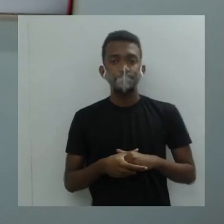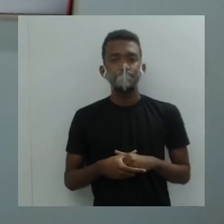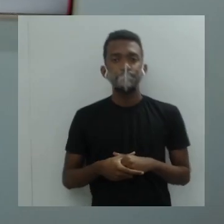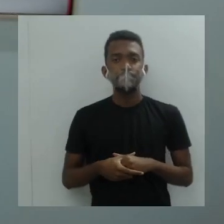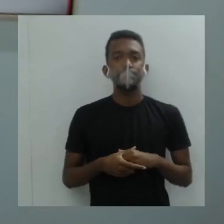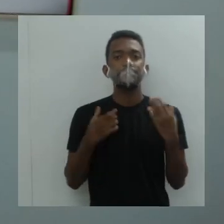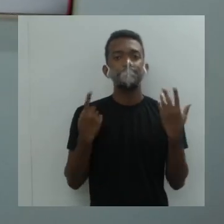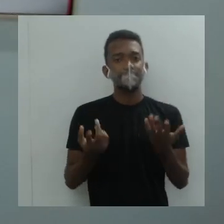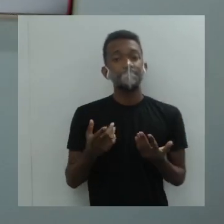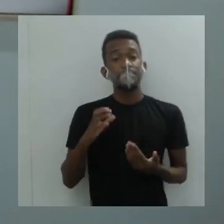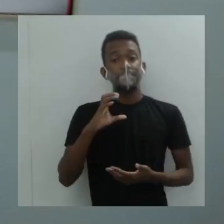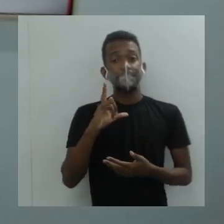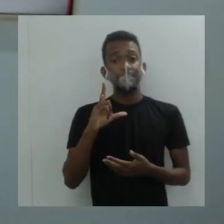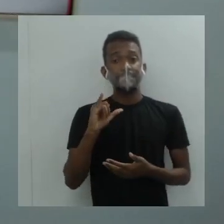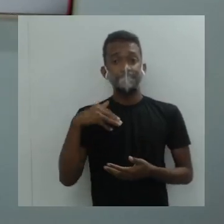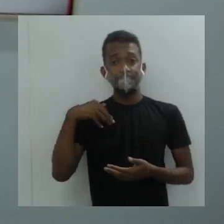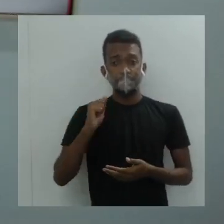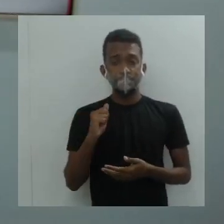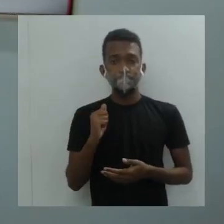O clima,